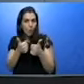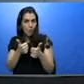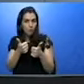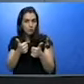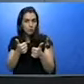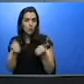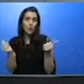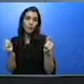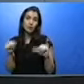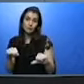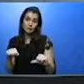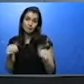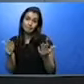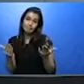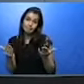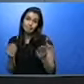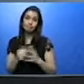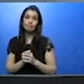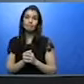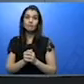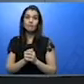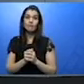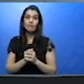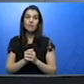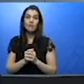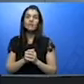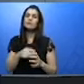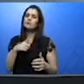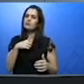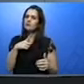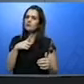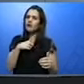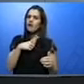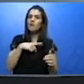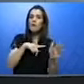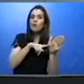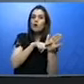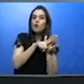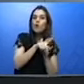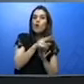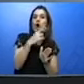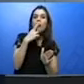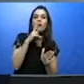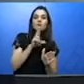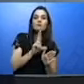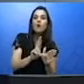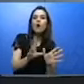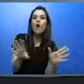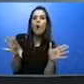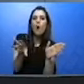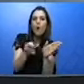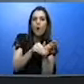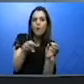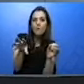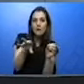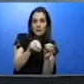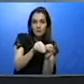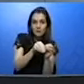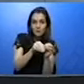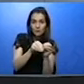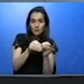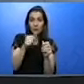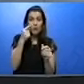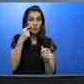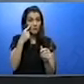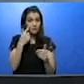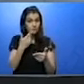montado, ficou uma pergunta, a resposta de uma pergunta, completando a outra, tá? Então, vamos lá.